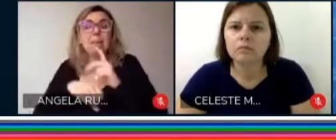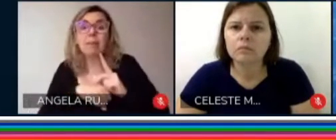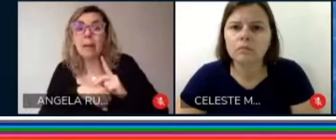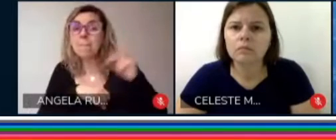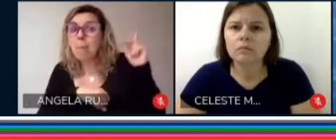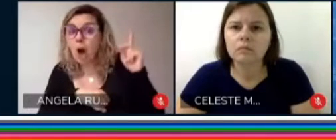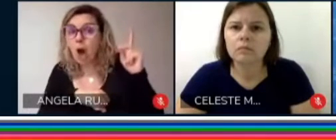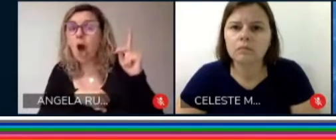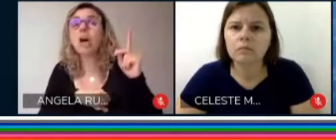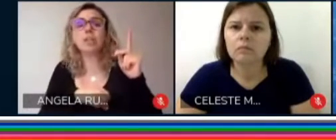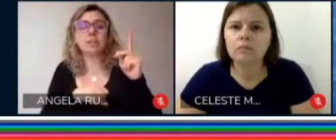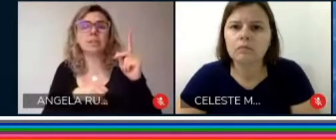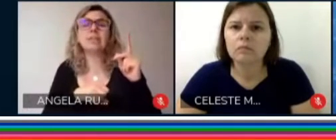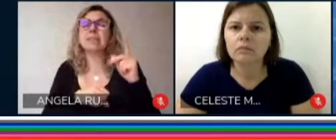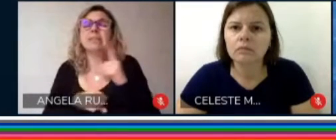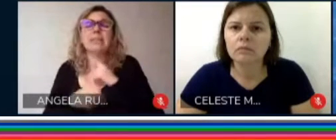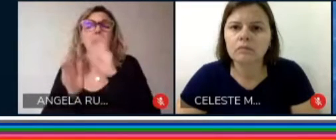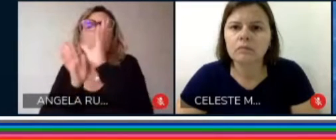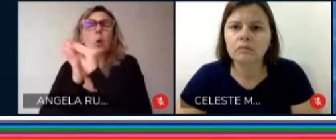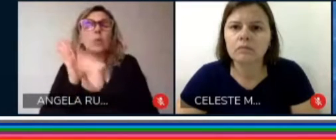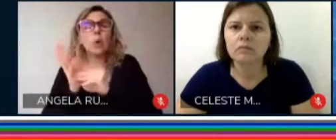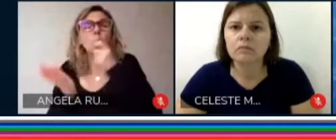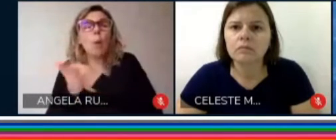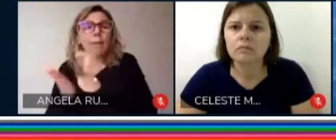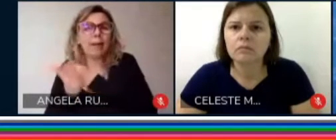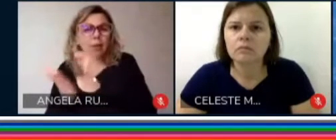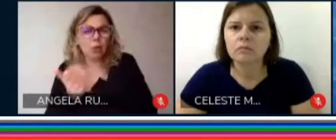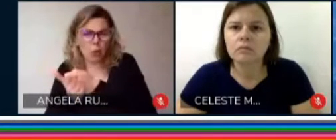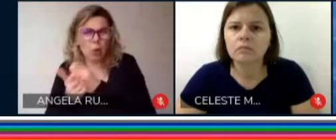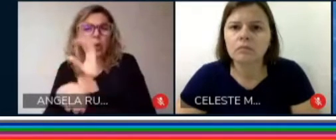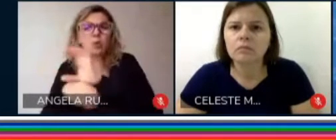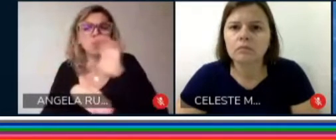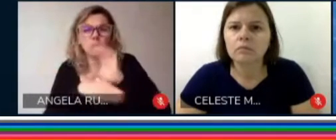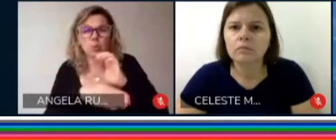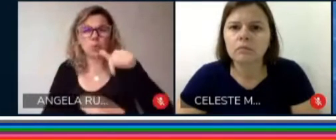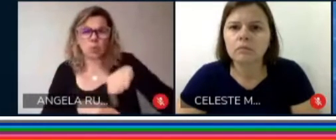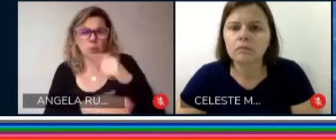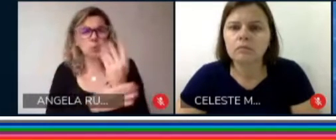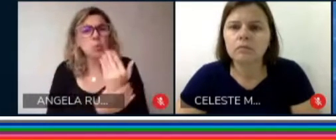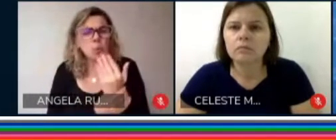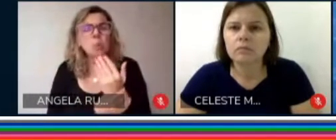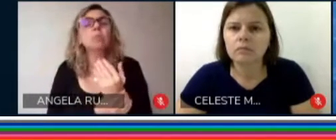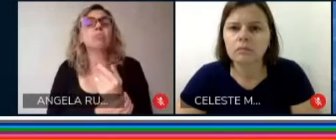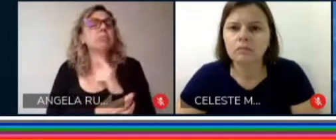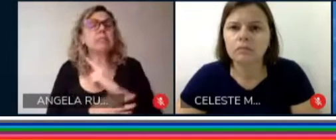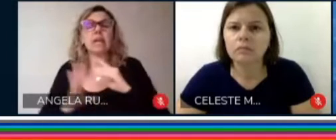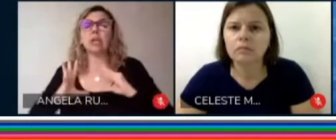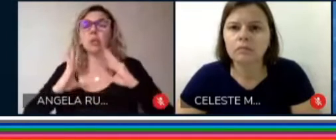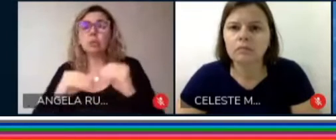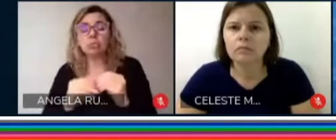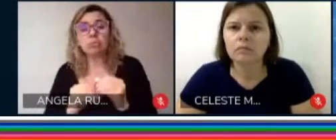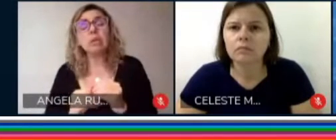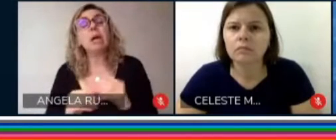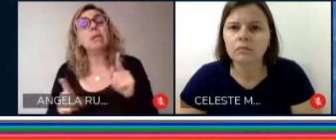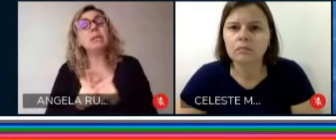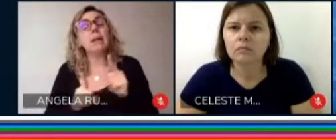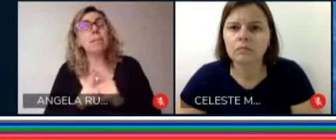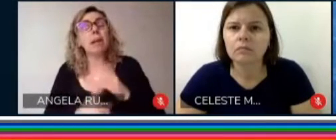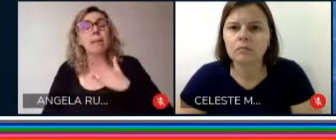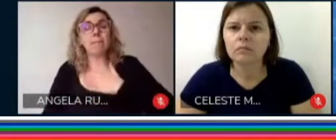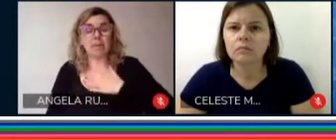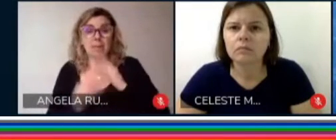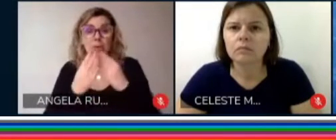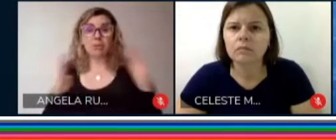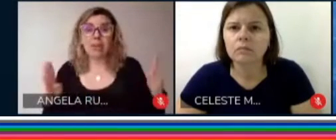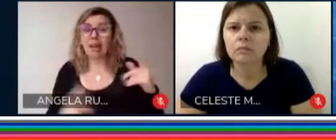ela dá conta desses conteúdos que são obrigatórios nos nossos cursos, né? E ela responde a todas as áreas, né? Então